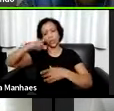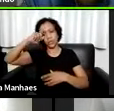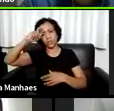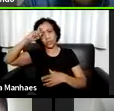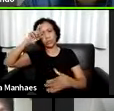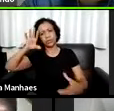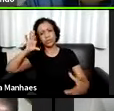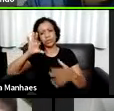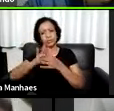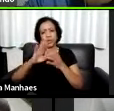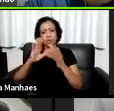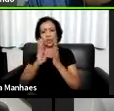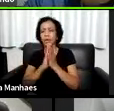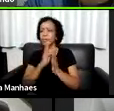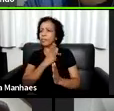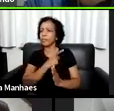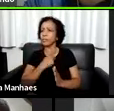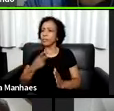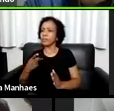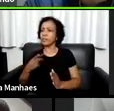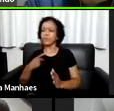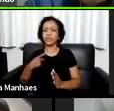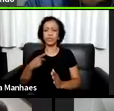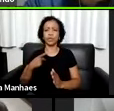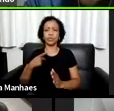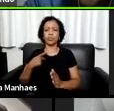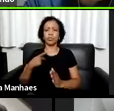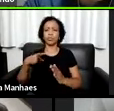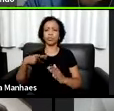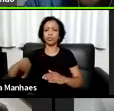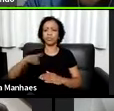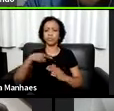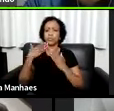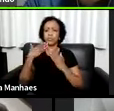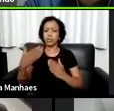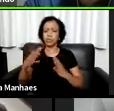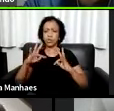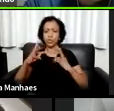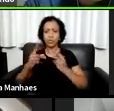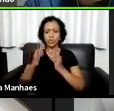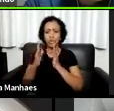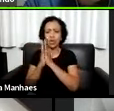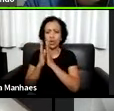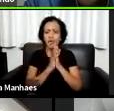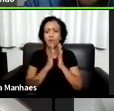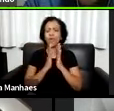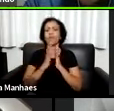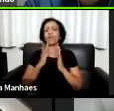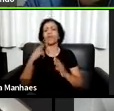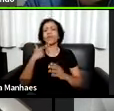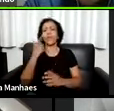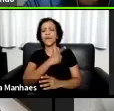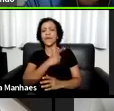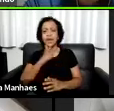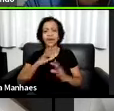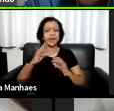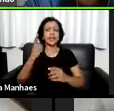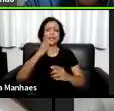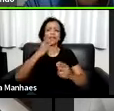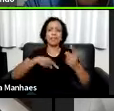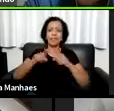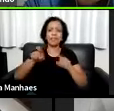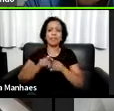em oração, pastor Isaías, com Eliana Dias, lá do Distrito Federal, Franciel Lopes da Silva também, juntos em